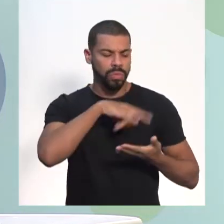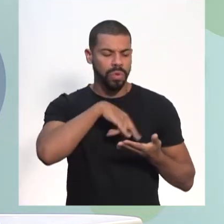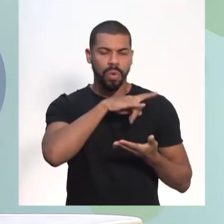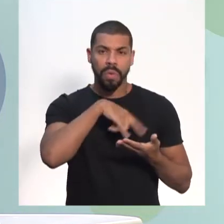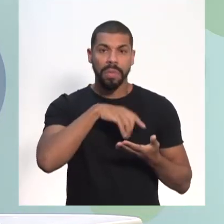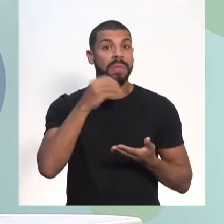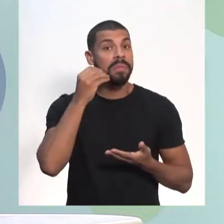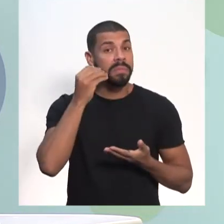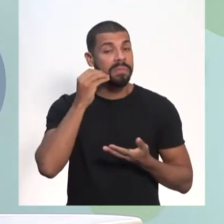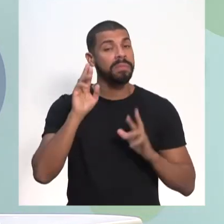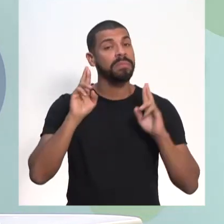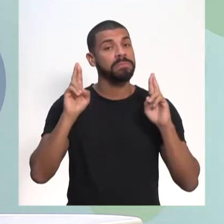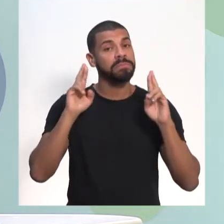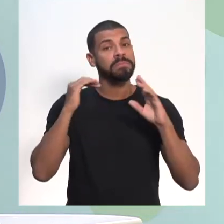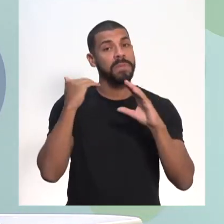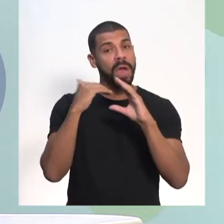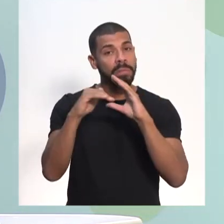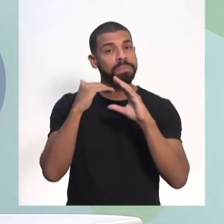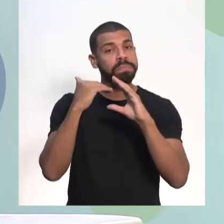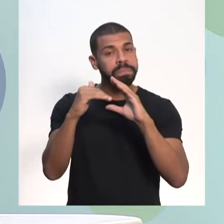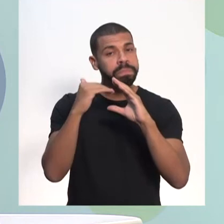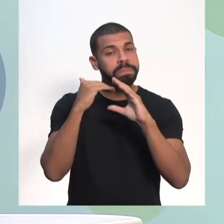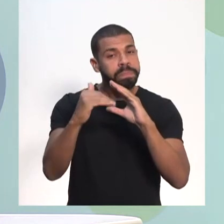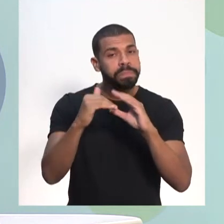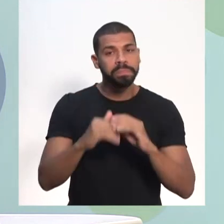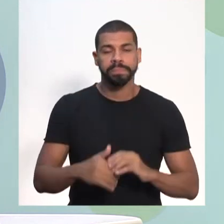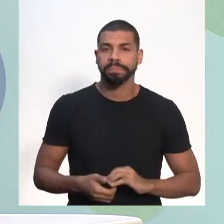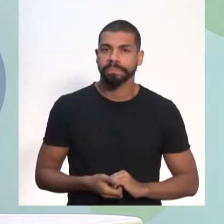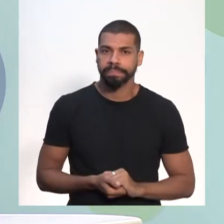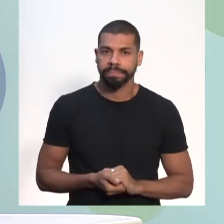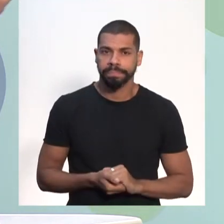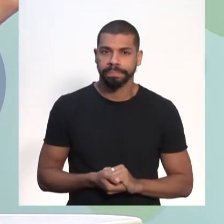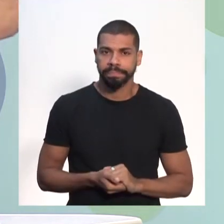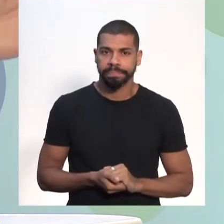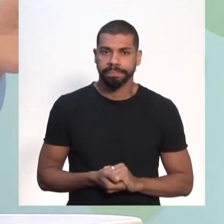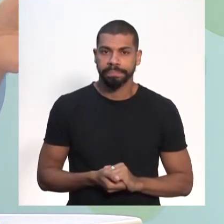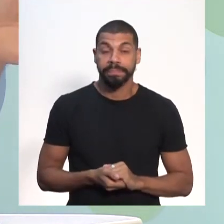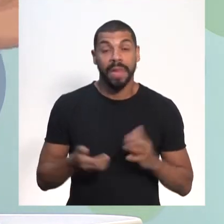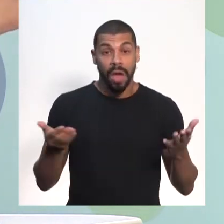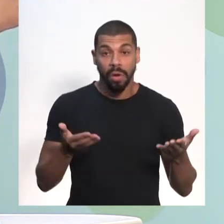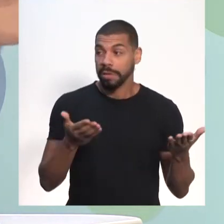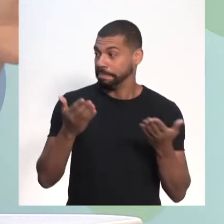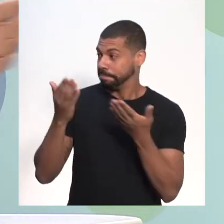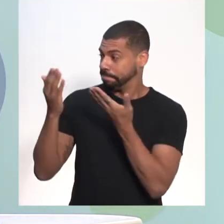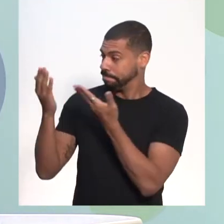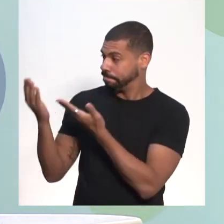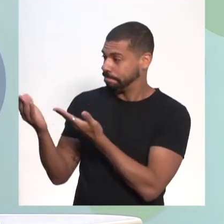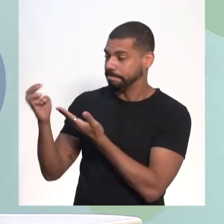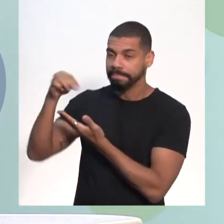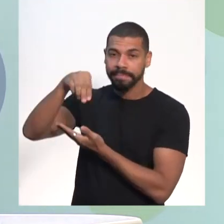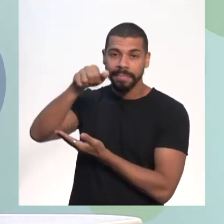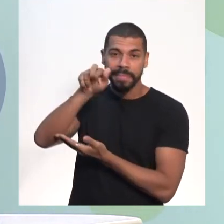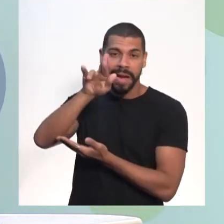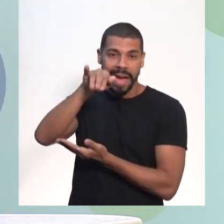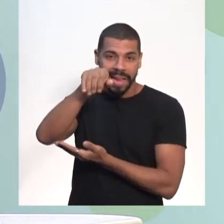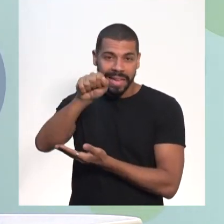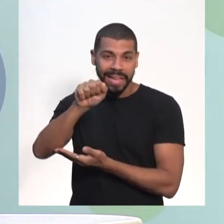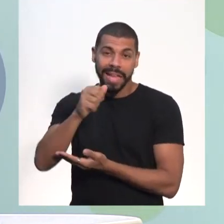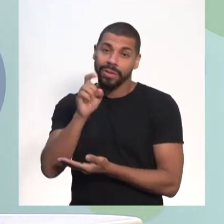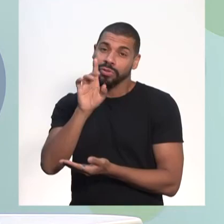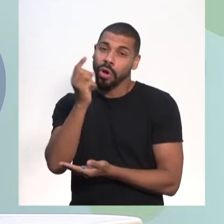a gente pretende tratar tudo isso que vocês vêm trazendo. Eu vou passar rapidamente aqui para a Mariana, nós temos um minutinho para dar